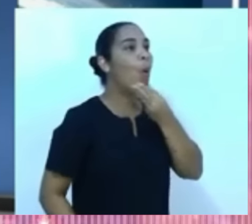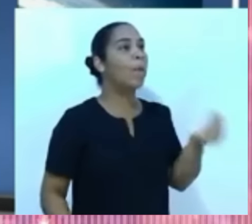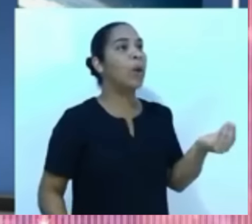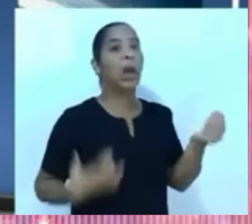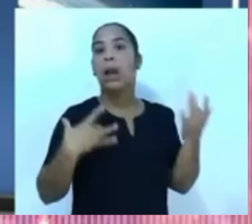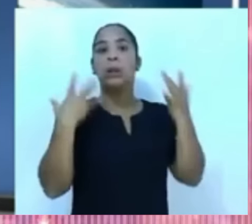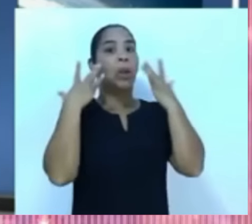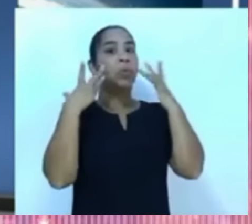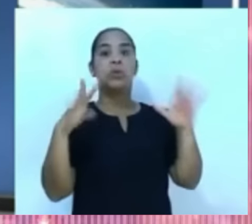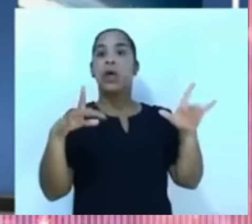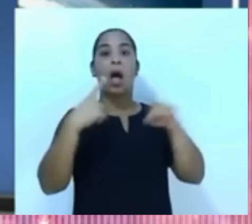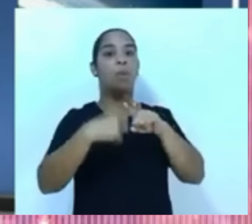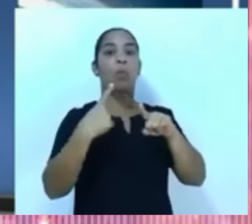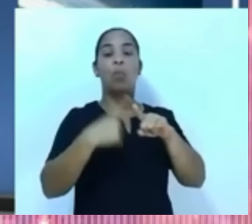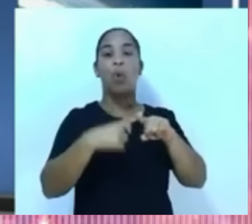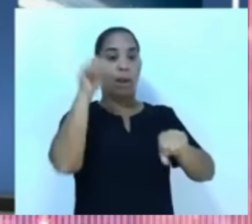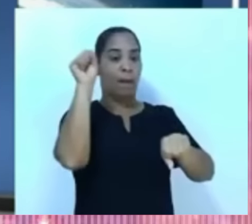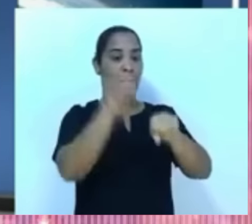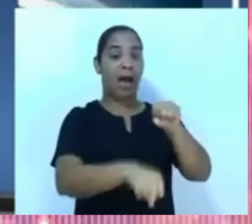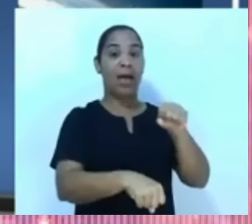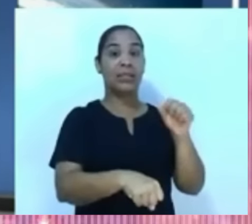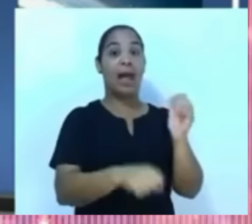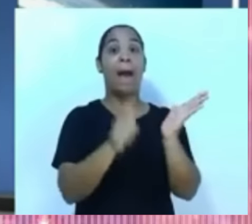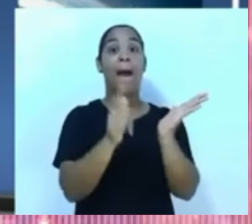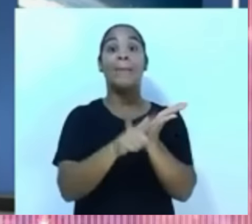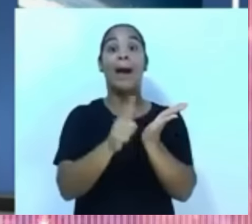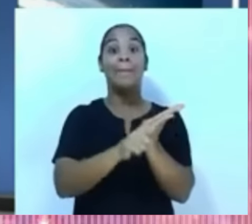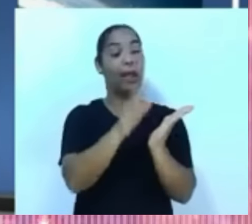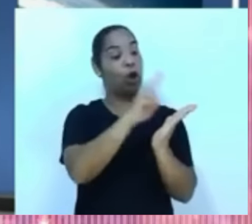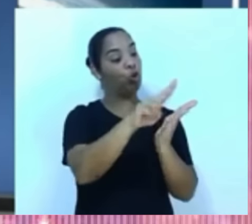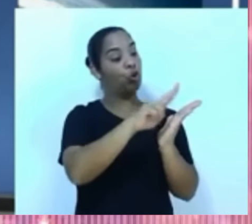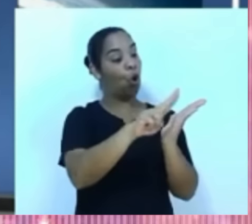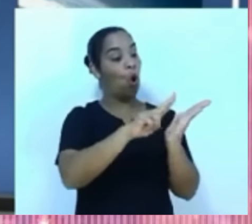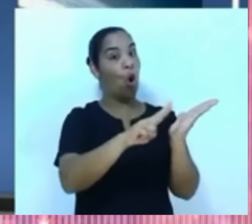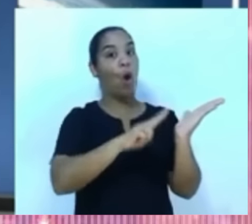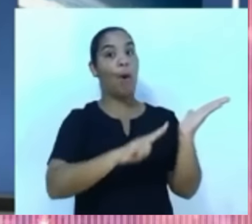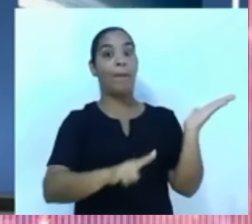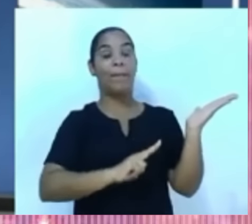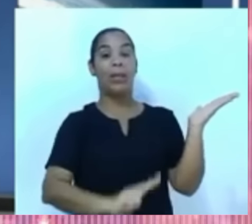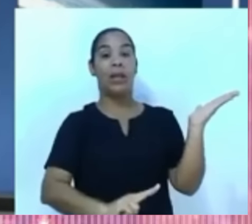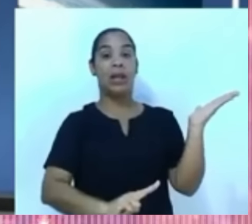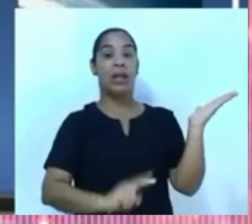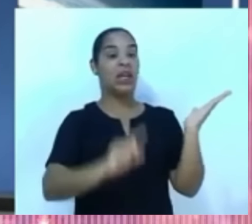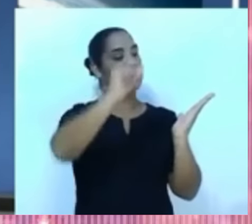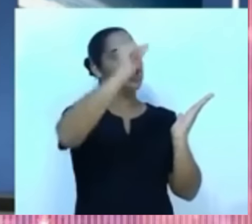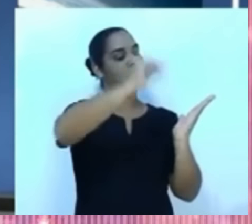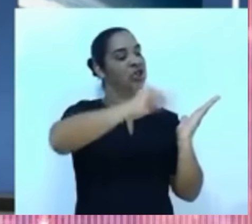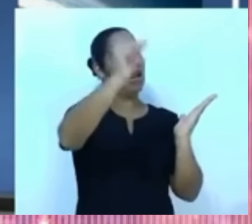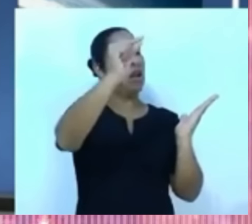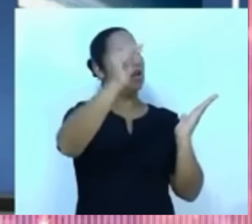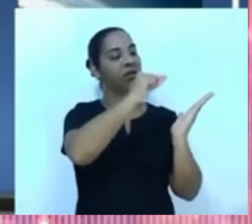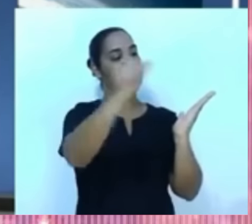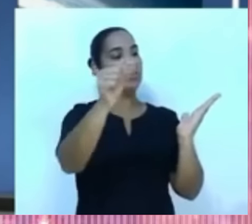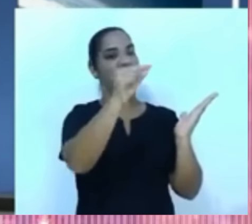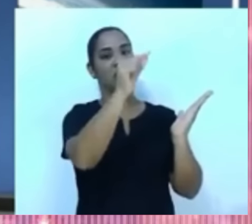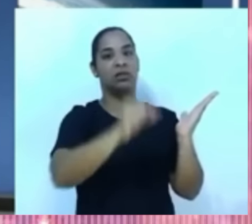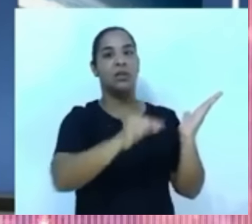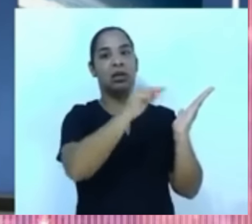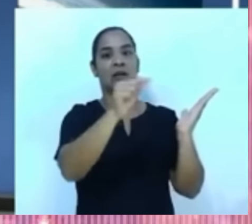listas de papel e coloca uma cruz para designar que aquele indivíduo deve